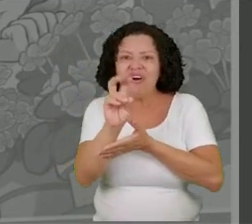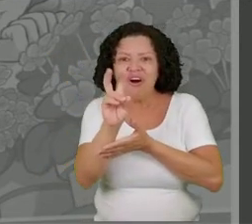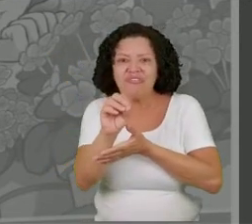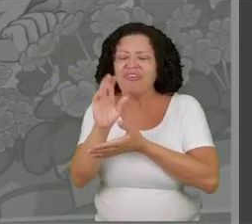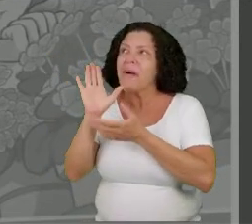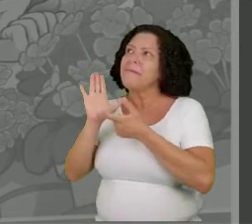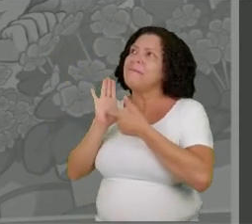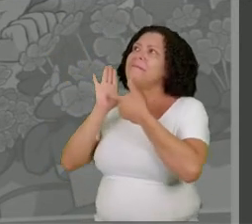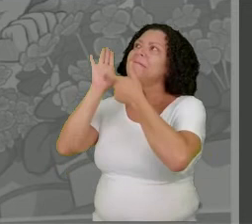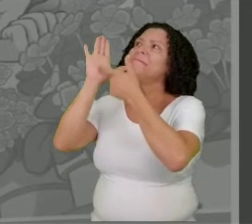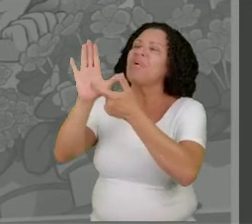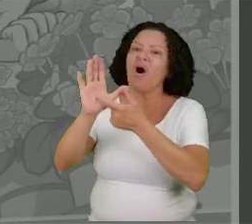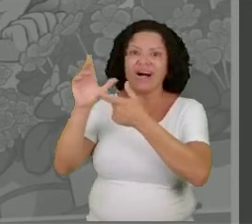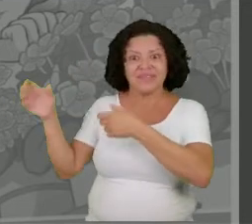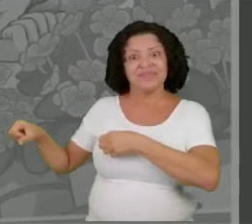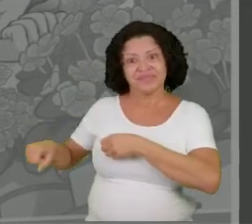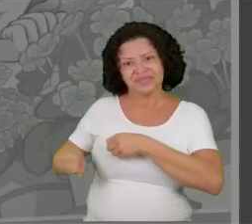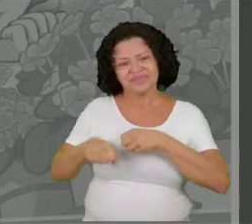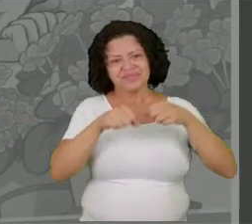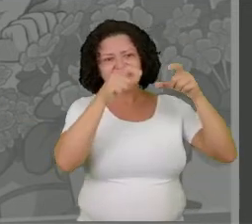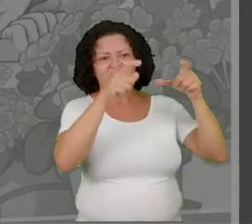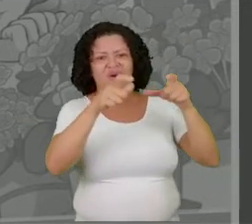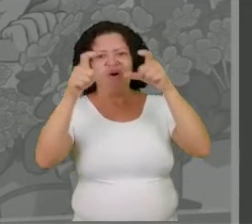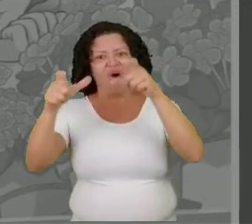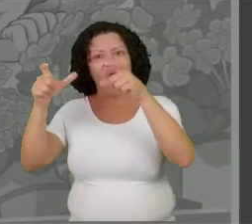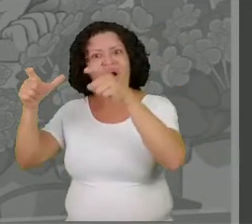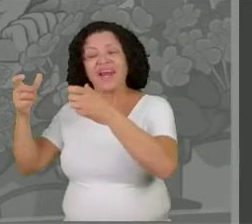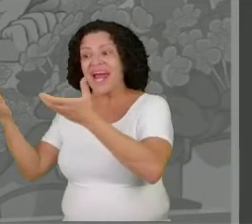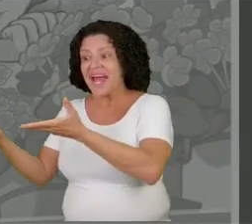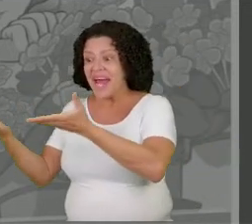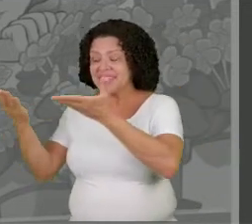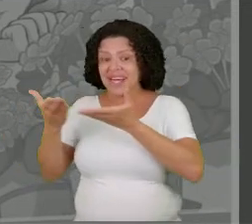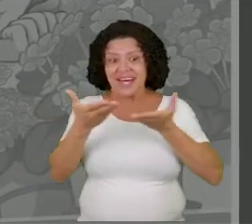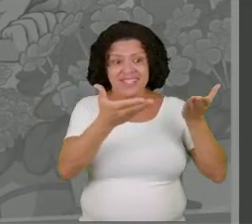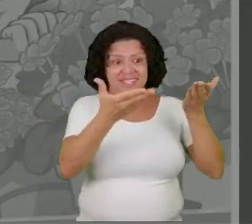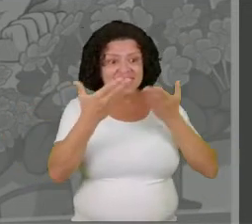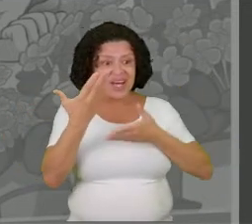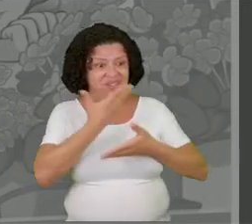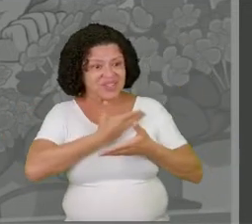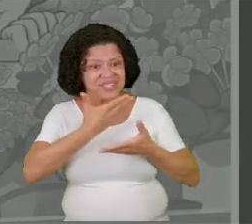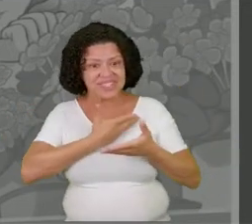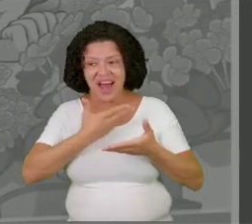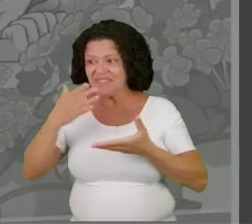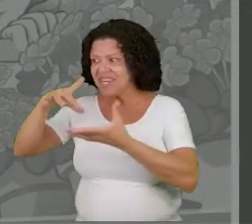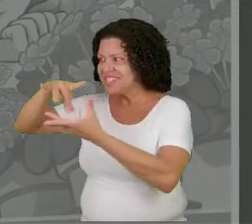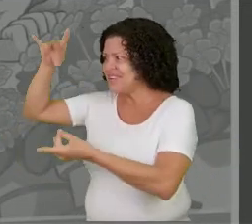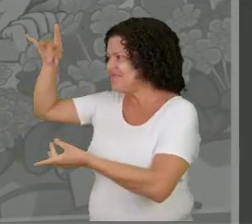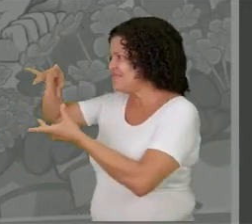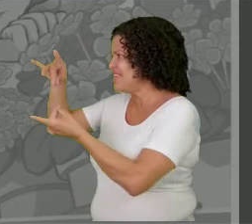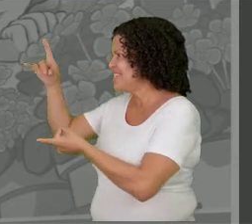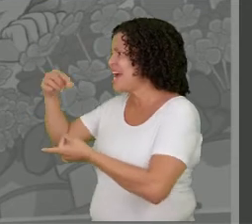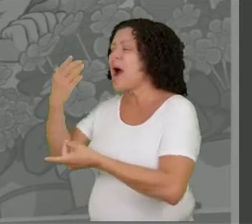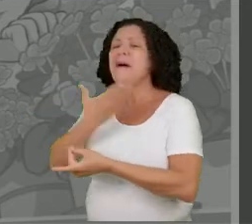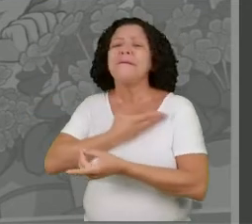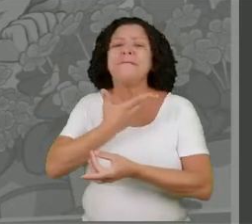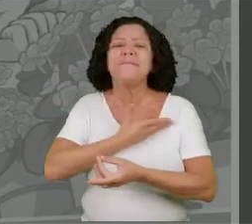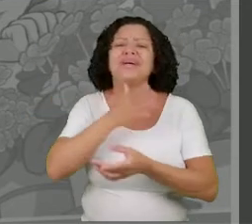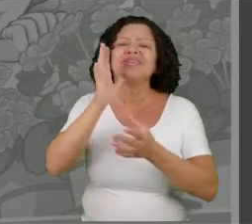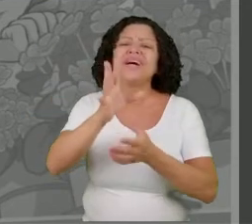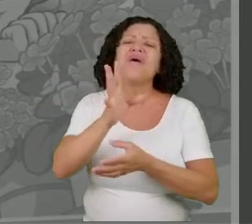foi recebê-la e que começa a apresentar aquela colônia. Ela recebe a visita de outros